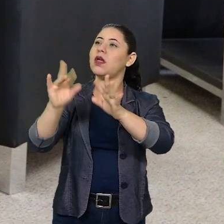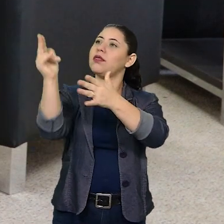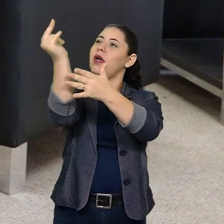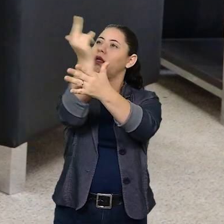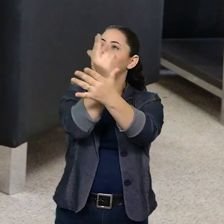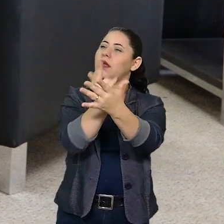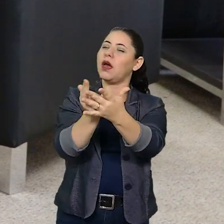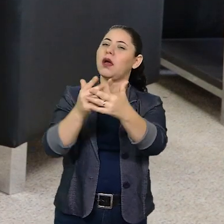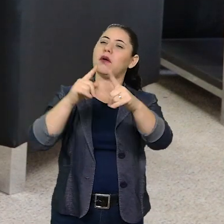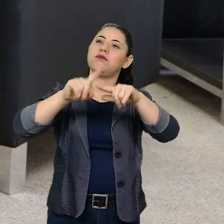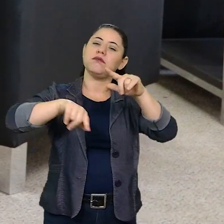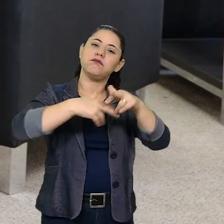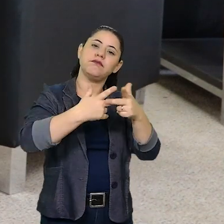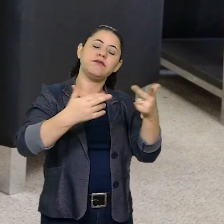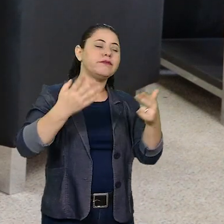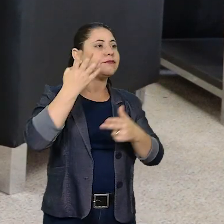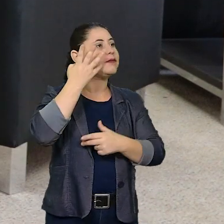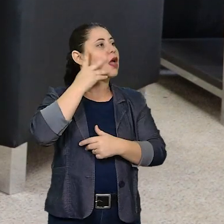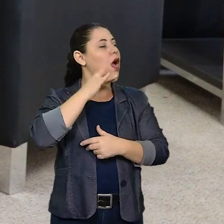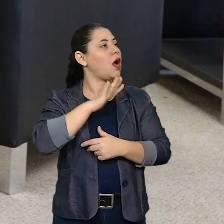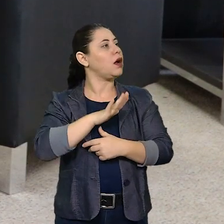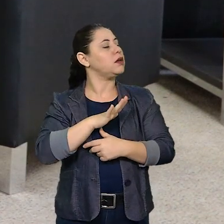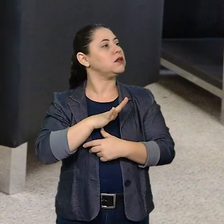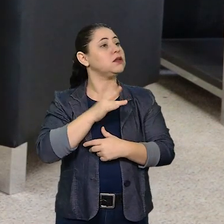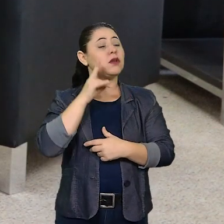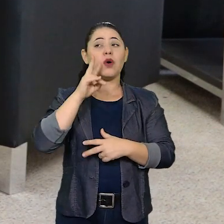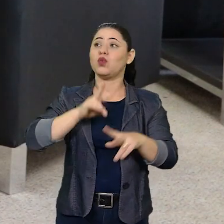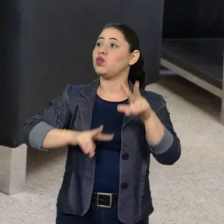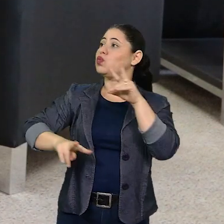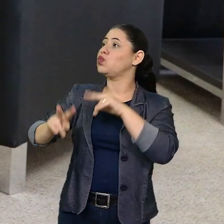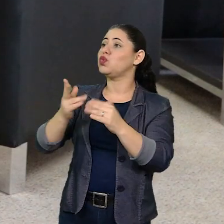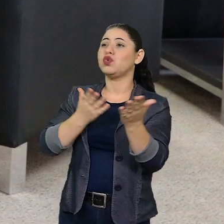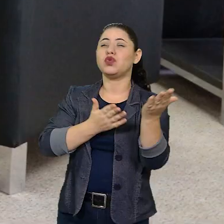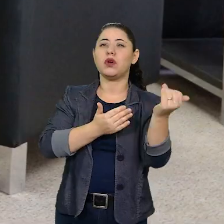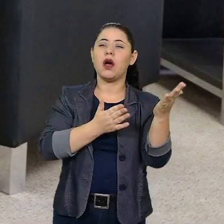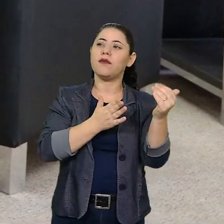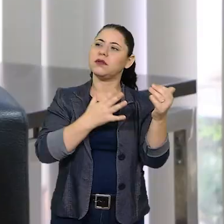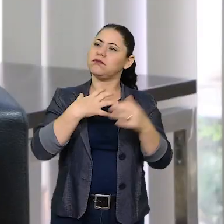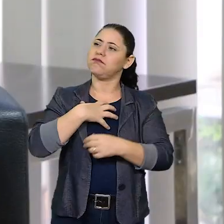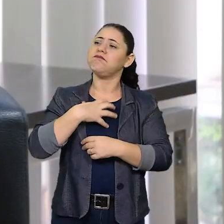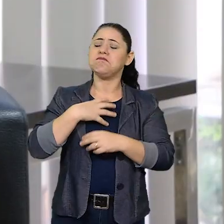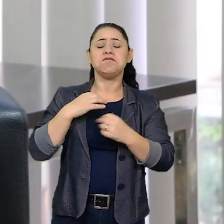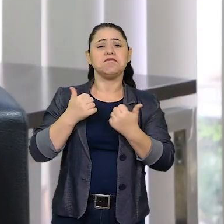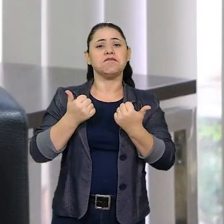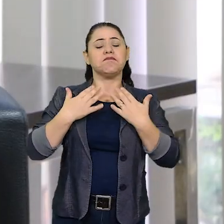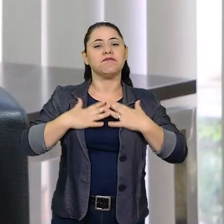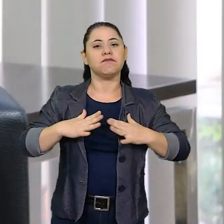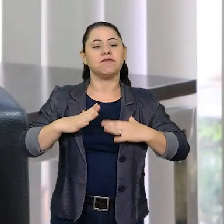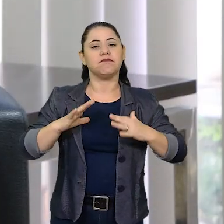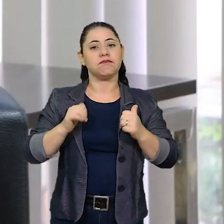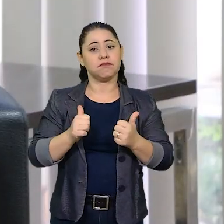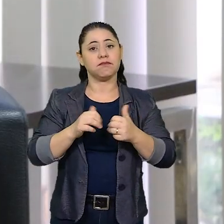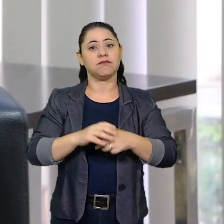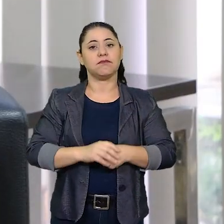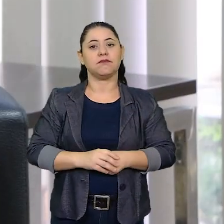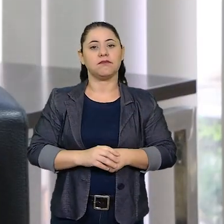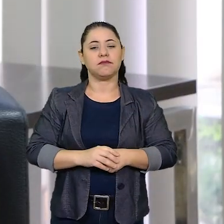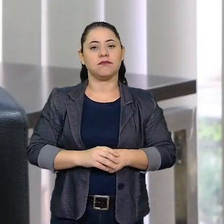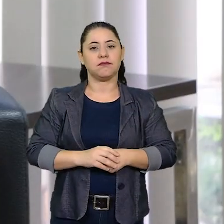preparada, com elementos lúdicos, né? Em que a criança se sinta acolhido, o adolescente se sinta acolhido.